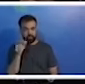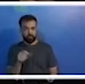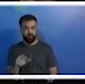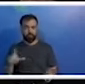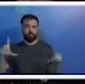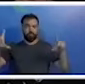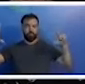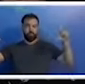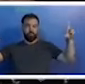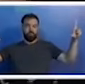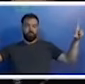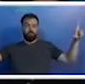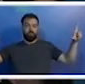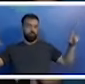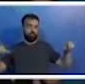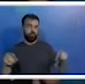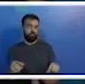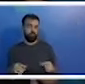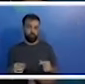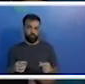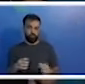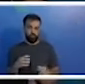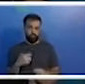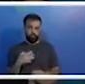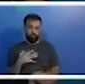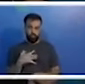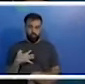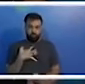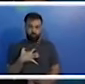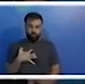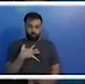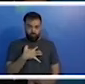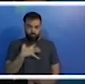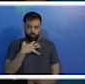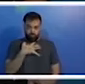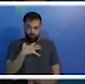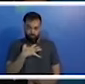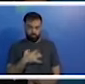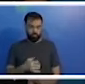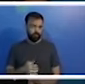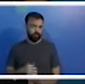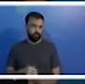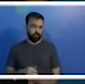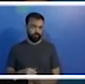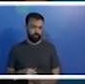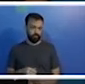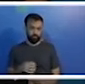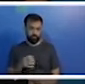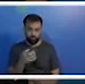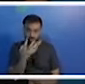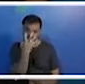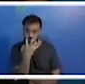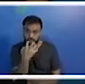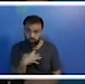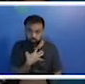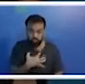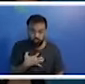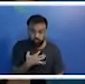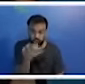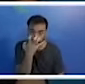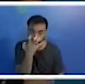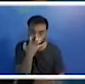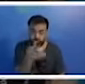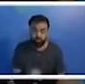cinema outra expressão E era uma expressão de raiva façam a expressão com vocês em casa vocês estão muito bravos